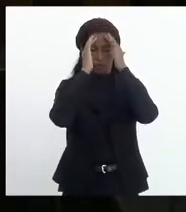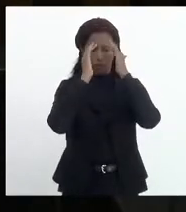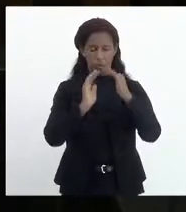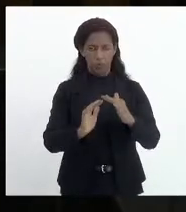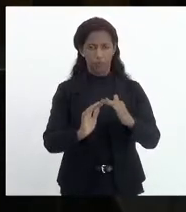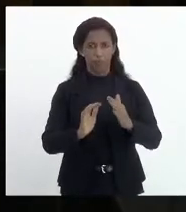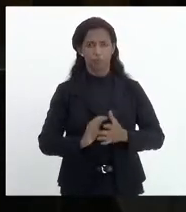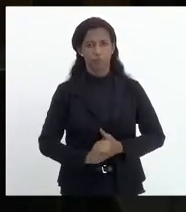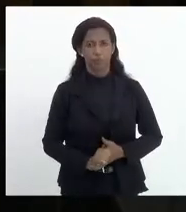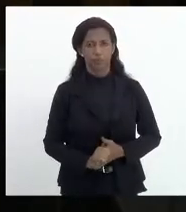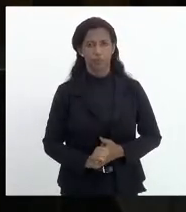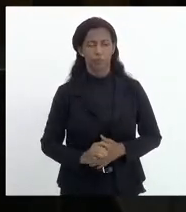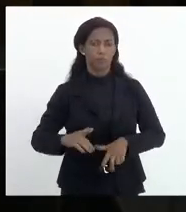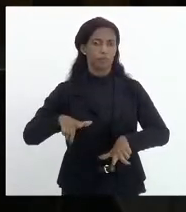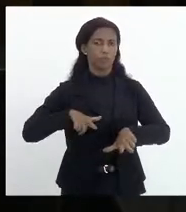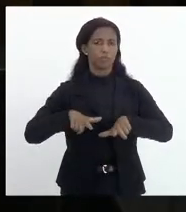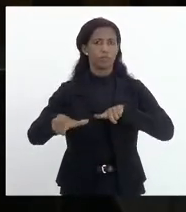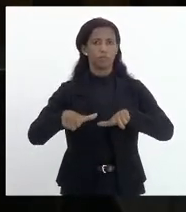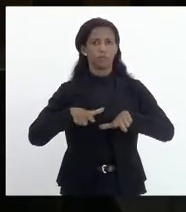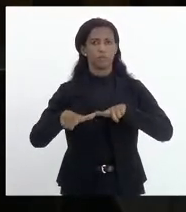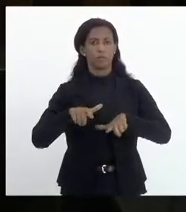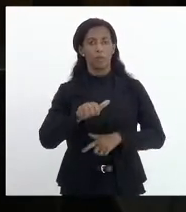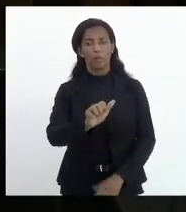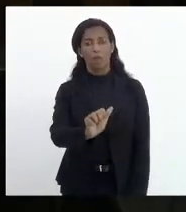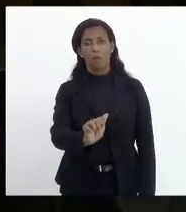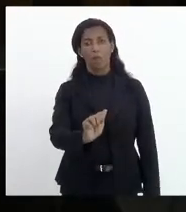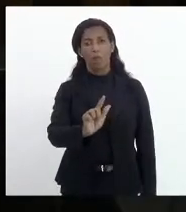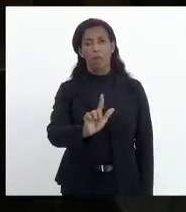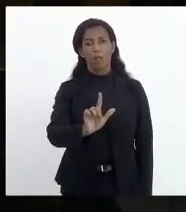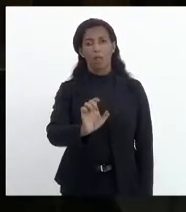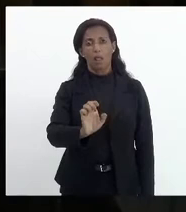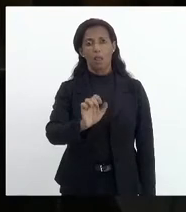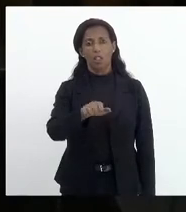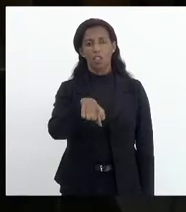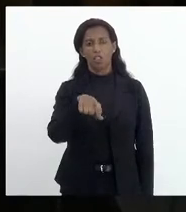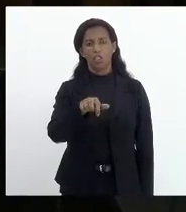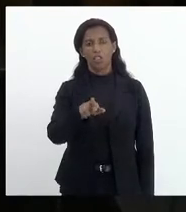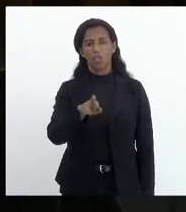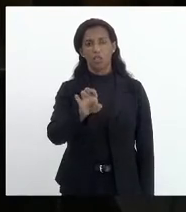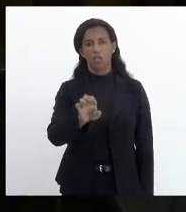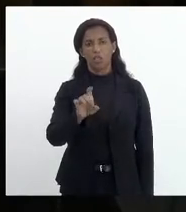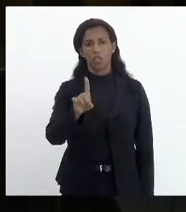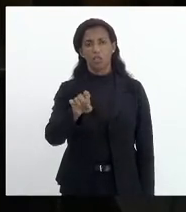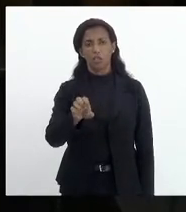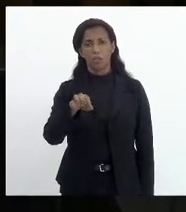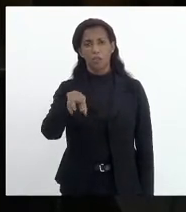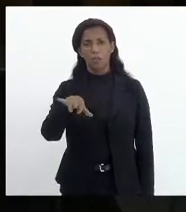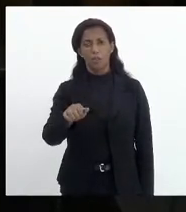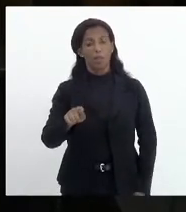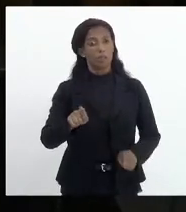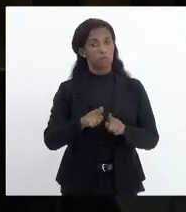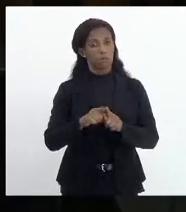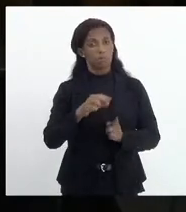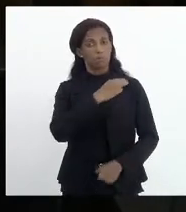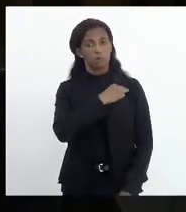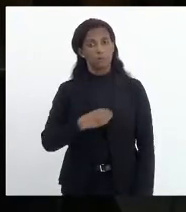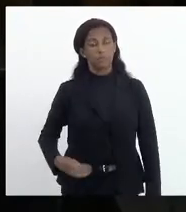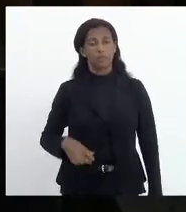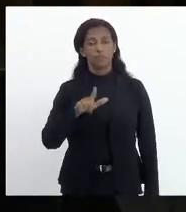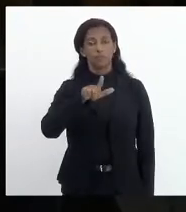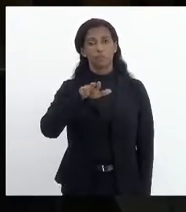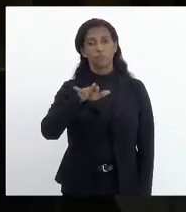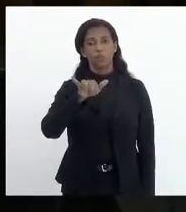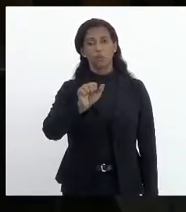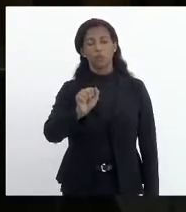respeito pelo trabalho que Alexandre de Moraes E também o ministro Luís Roberto Barroso